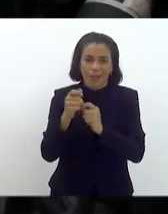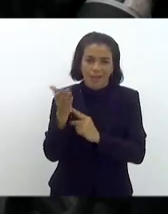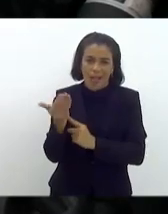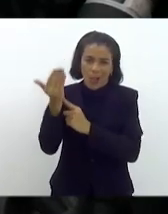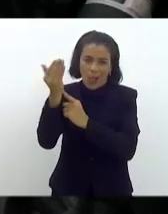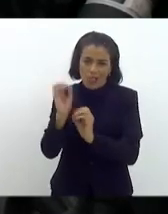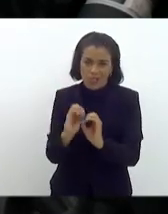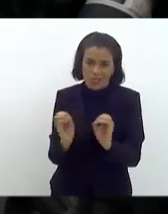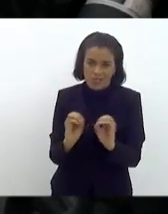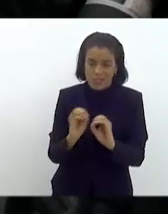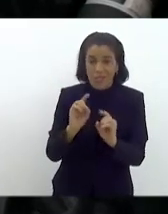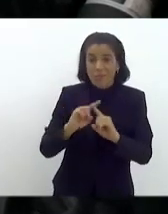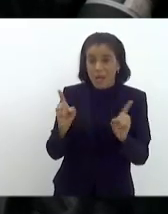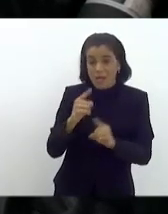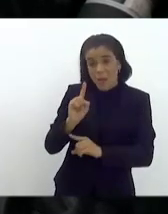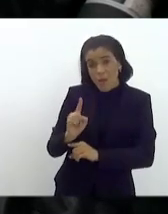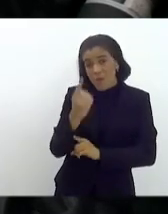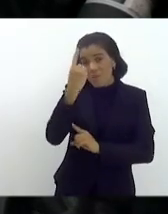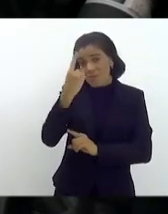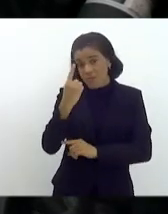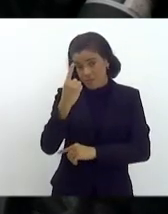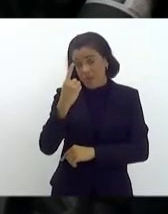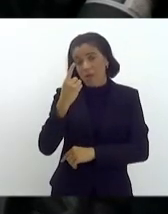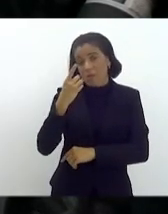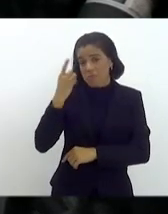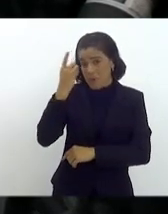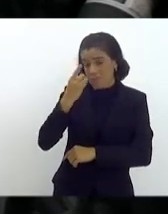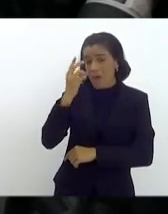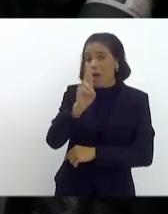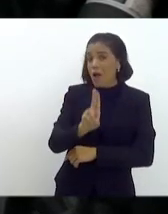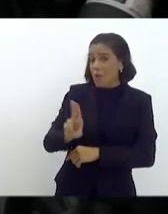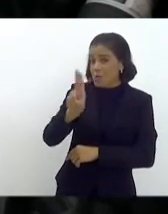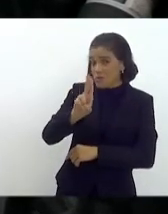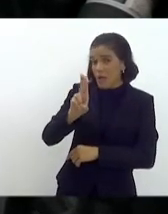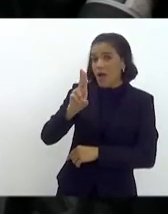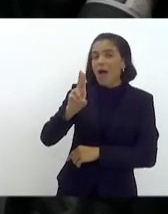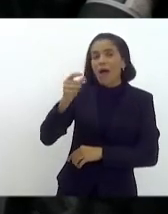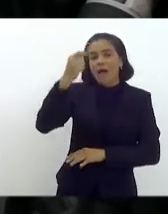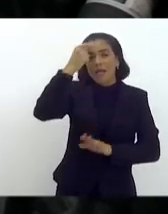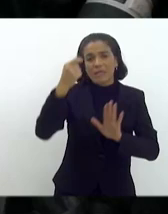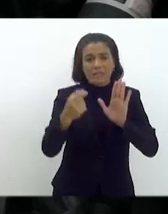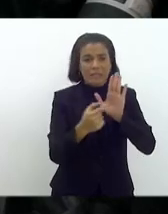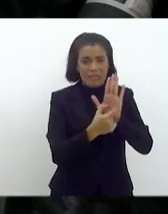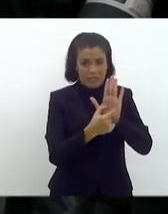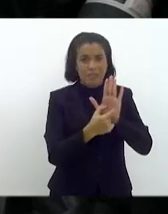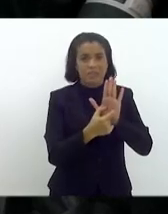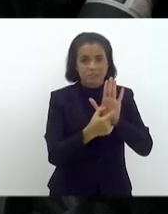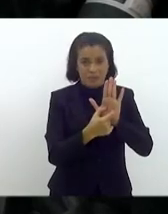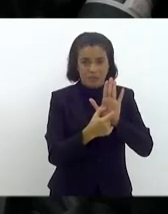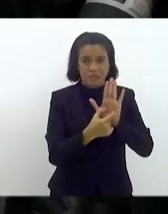eu fui aqui um dos primeiros parlamentares a usar a inteligência artificial